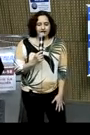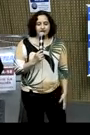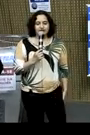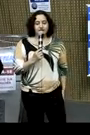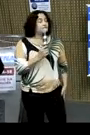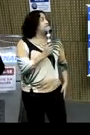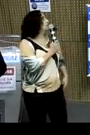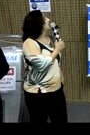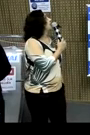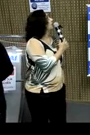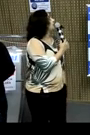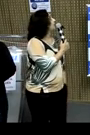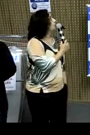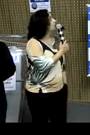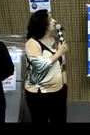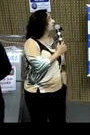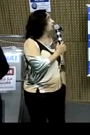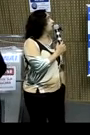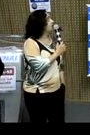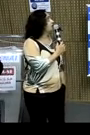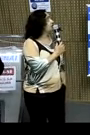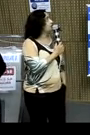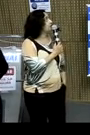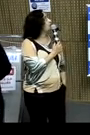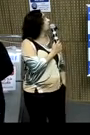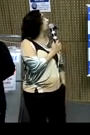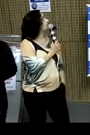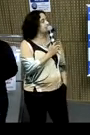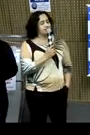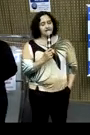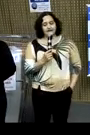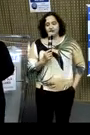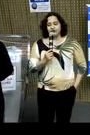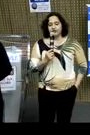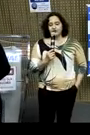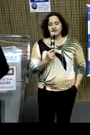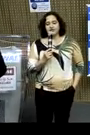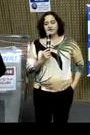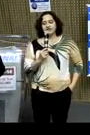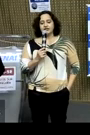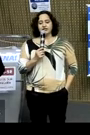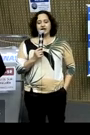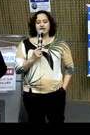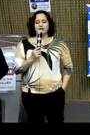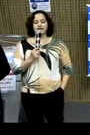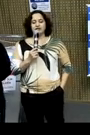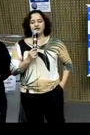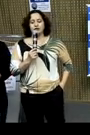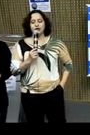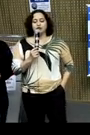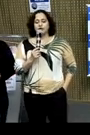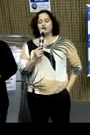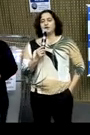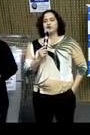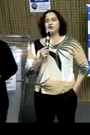A situação da saúde e complicações das doenças crônicas, né, não transmissíveis, que se destaca a